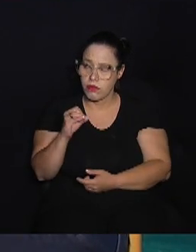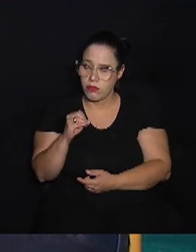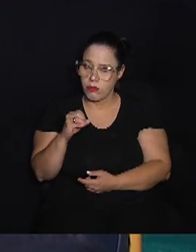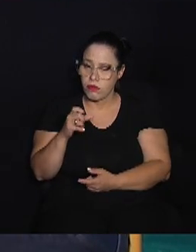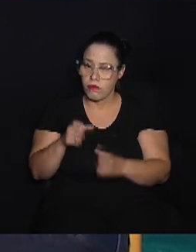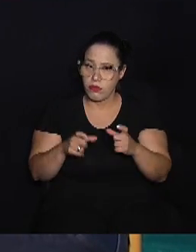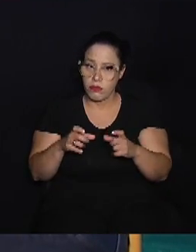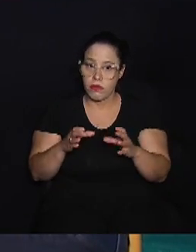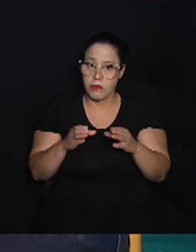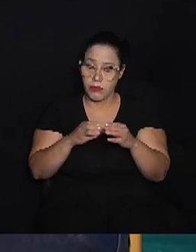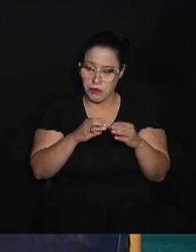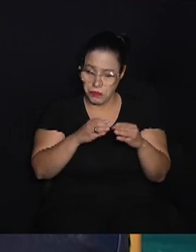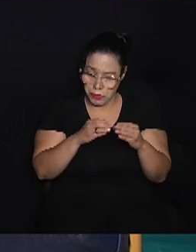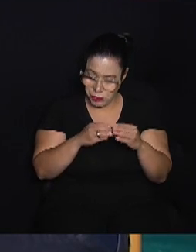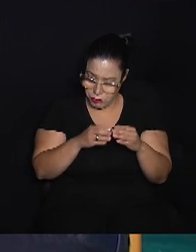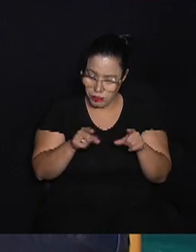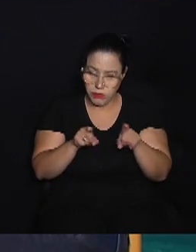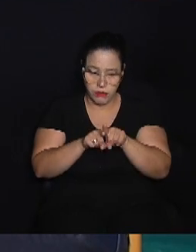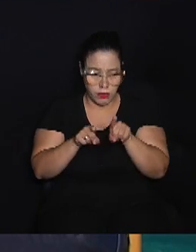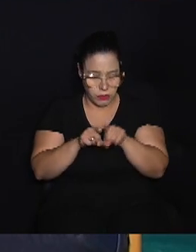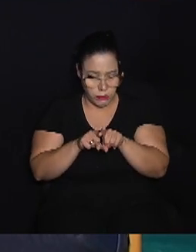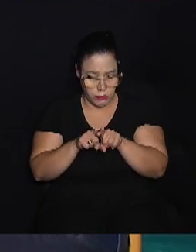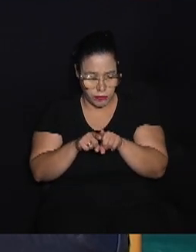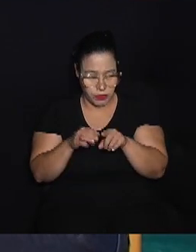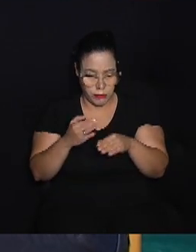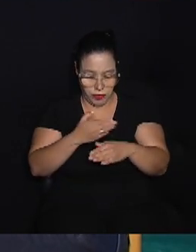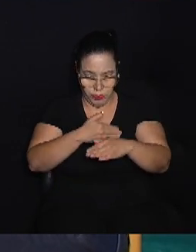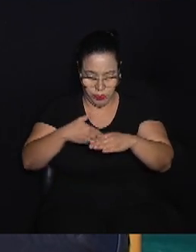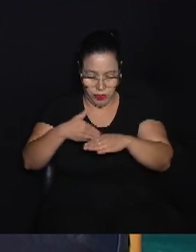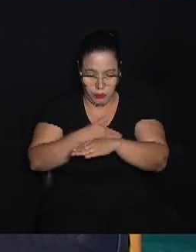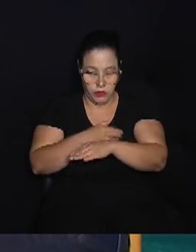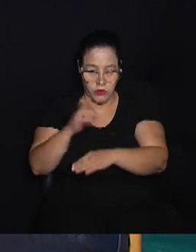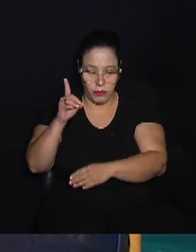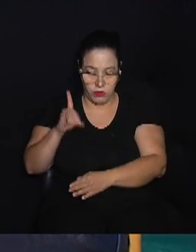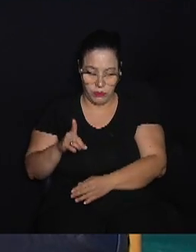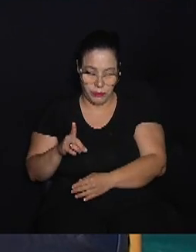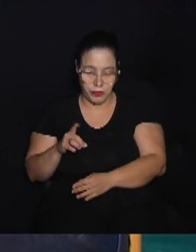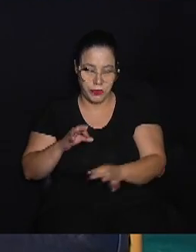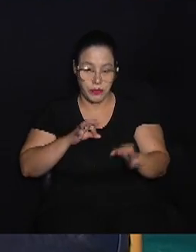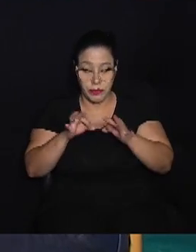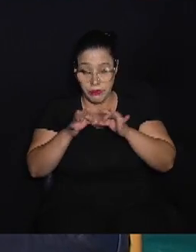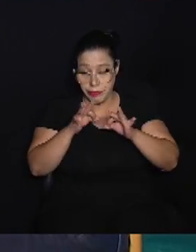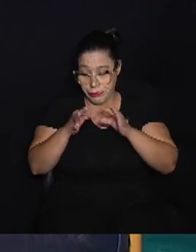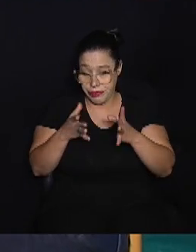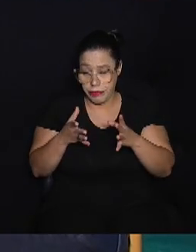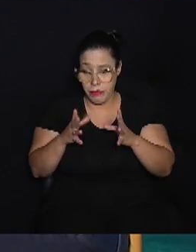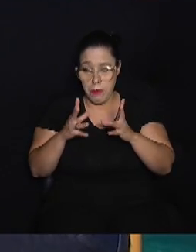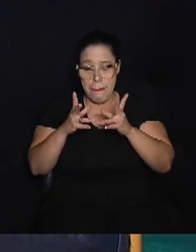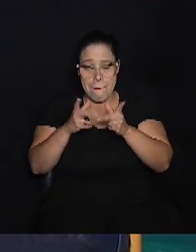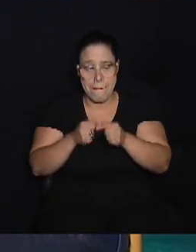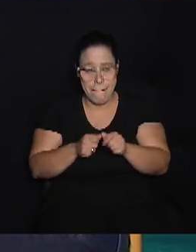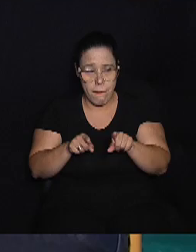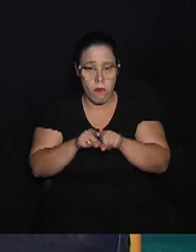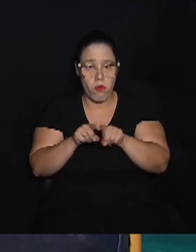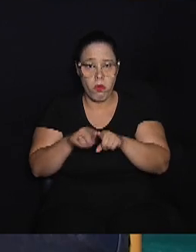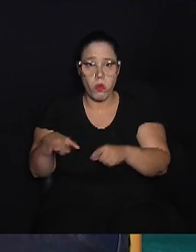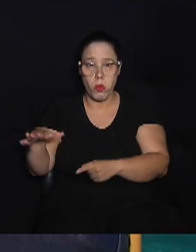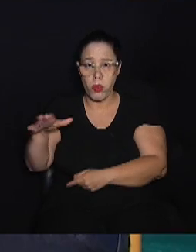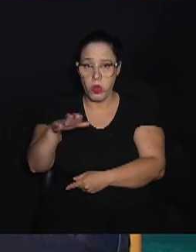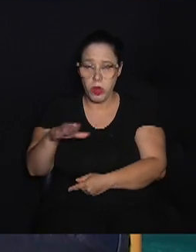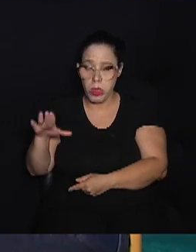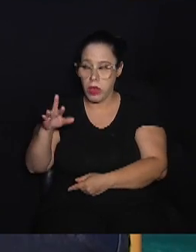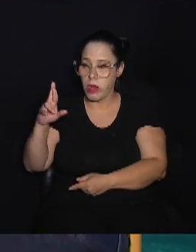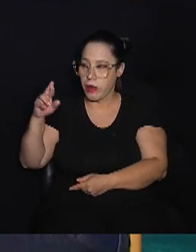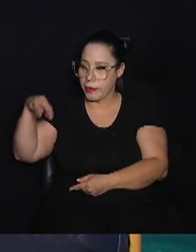gente tem uma equipe muito grande também, por trás, direção, a parte técnica, e todos também aqui da região de Campinas.